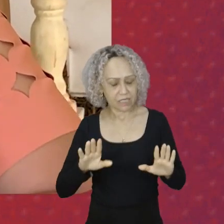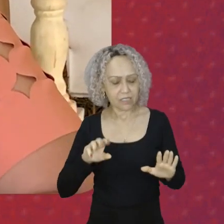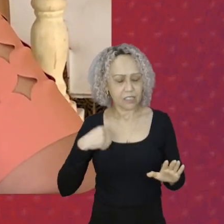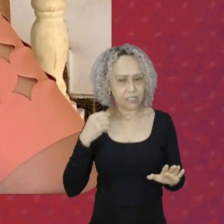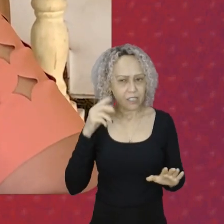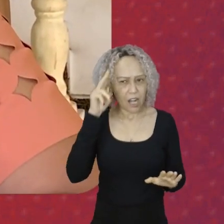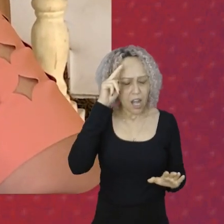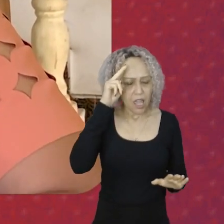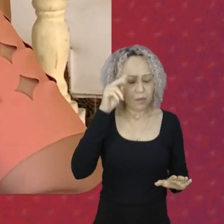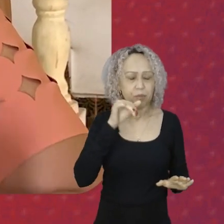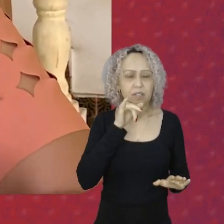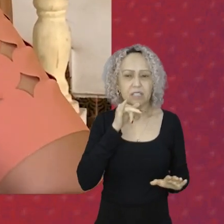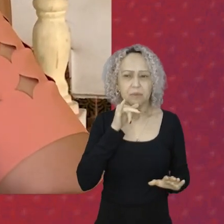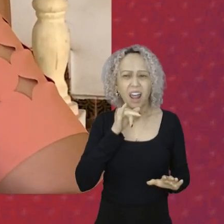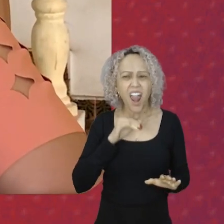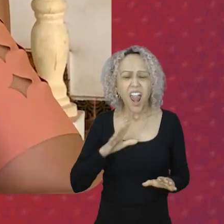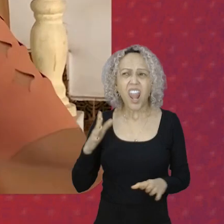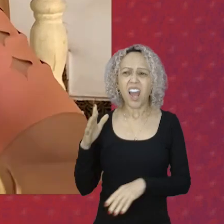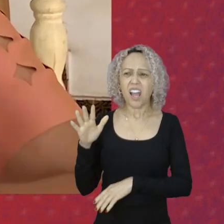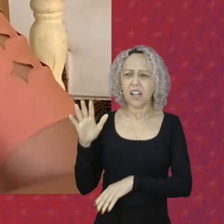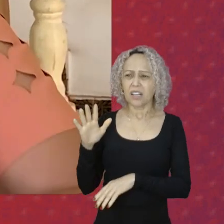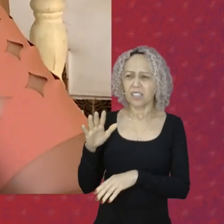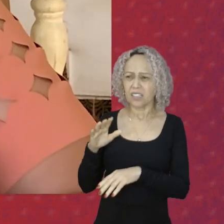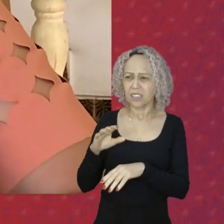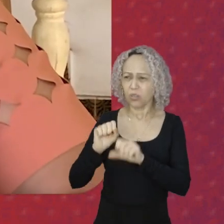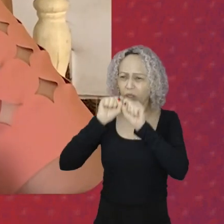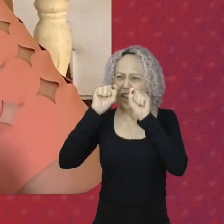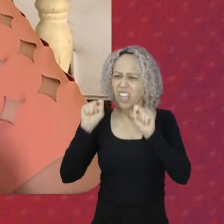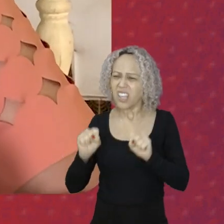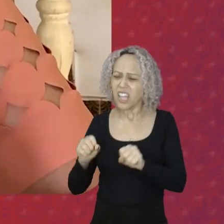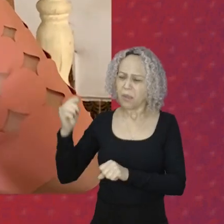do feudalismo e à luta